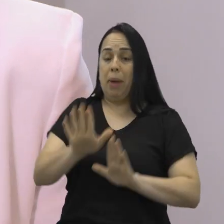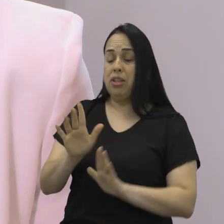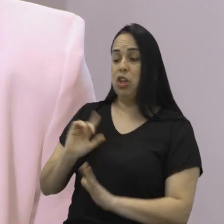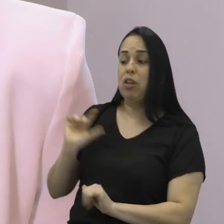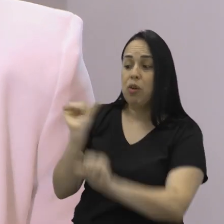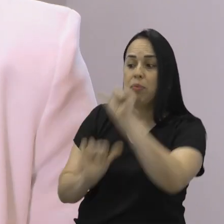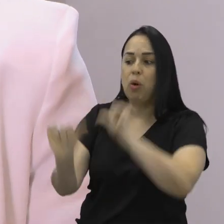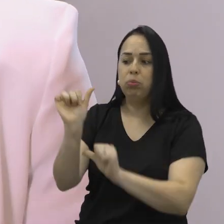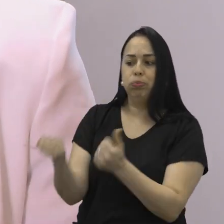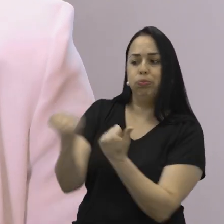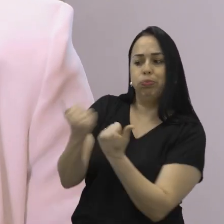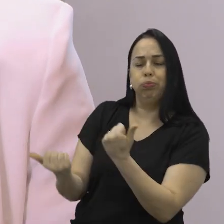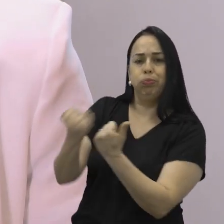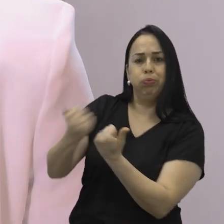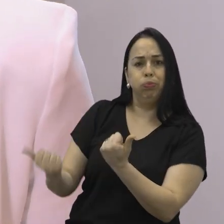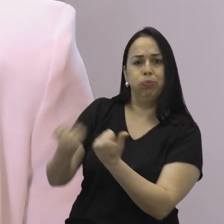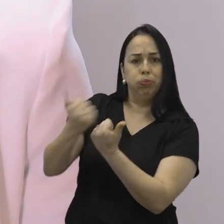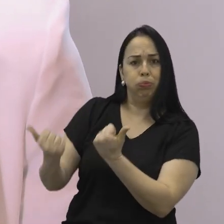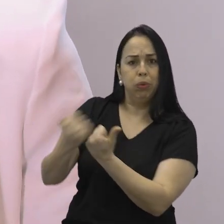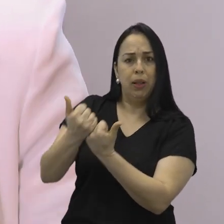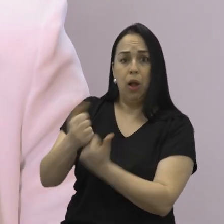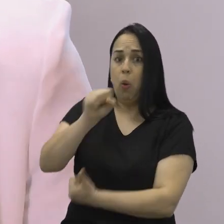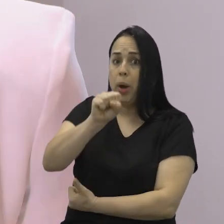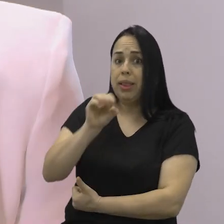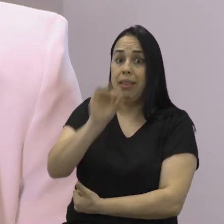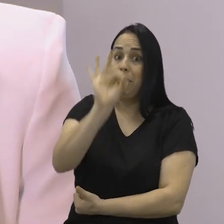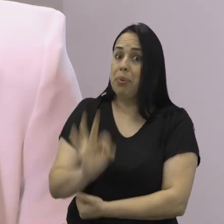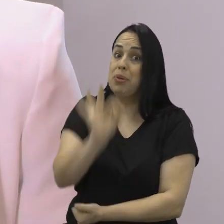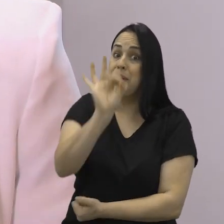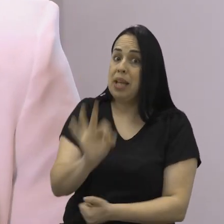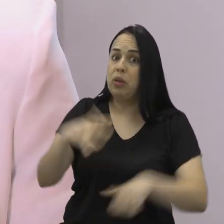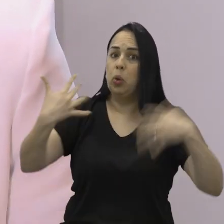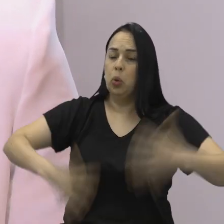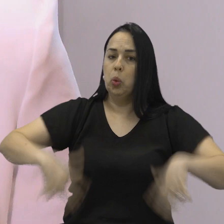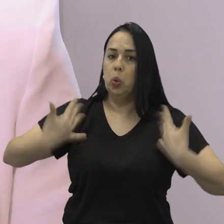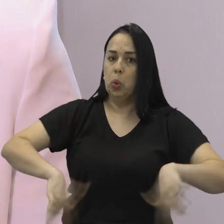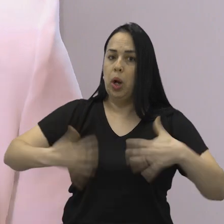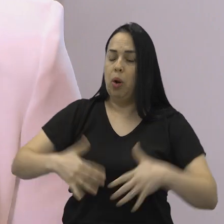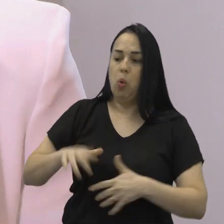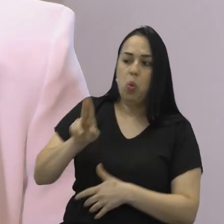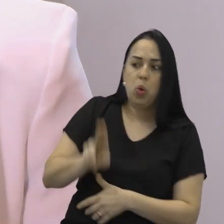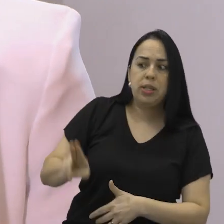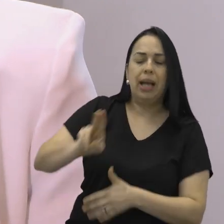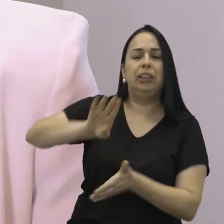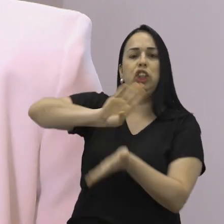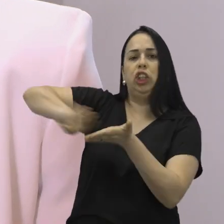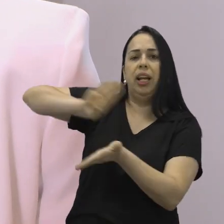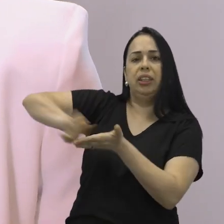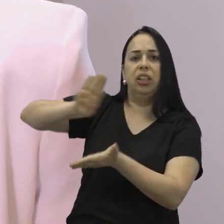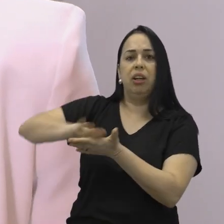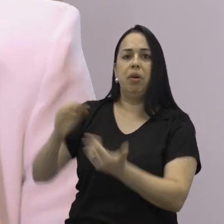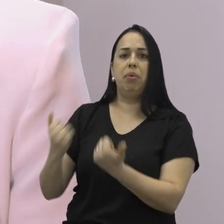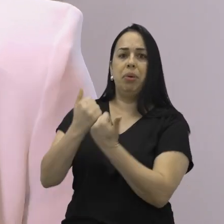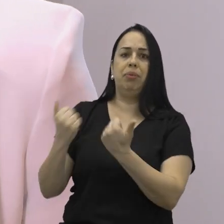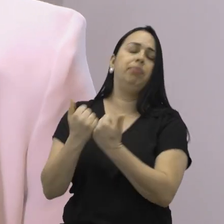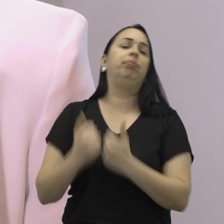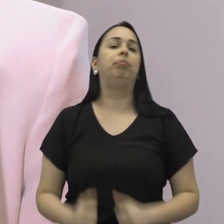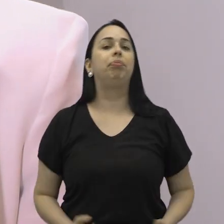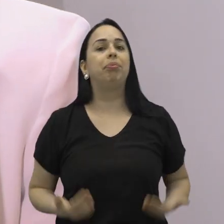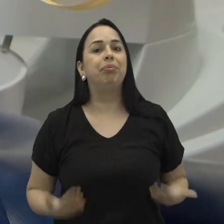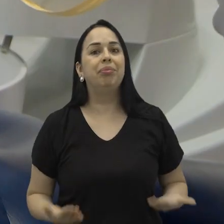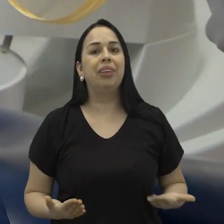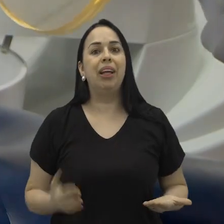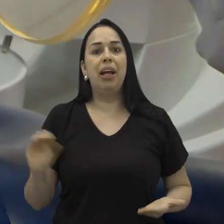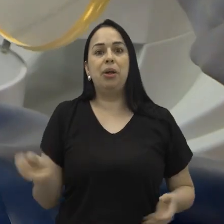pudesse eliminar Ou pelo menos diminuir até em até em 80% esse uso desses materiais foi o que a gente buscou aqui no